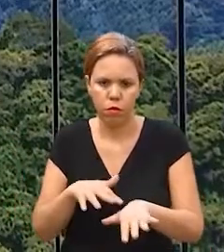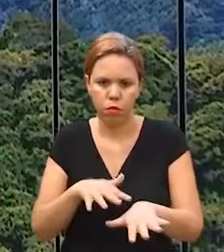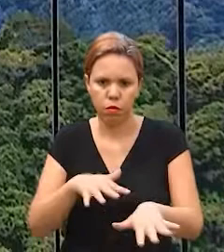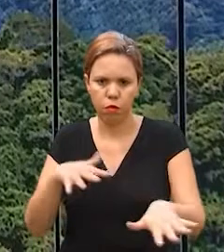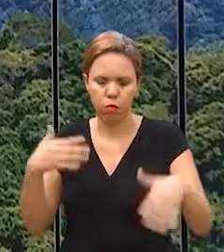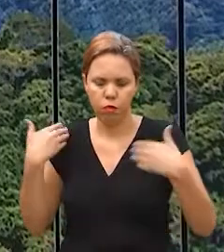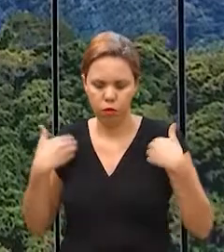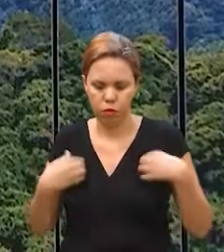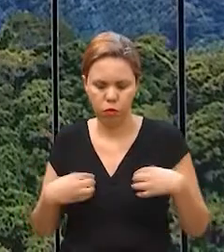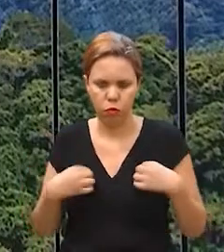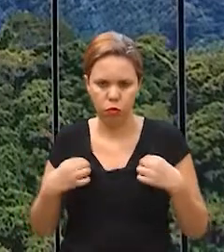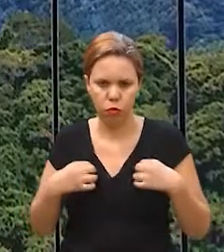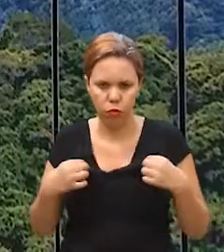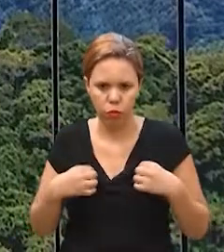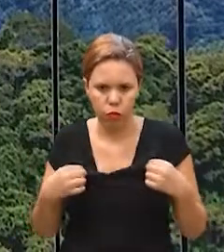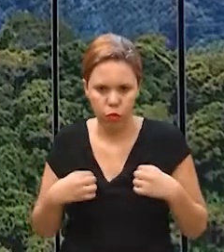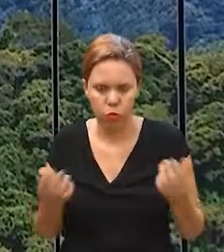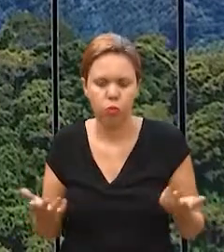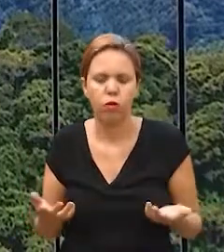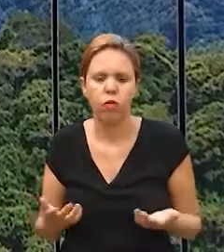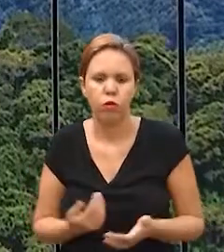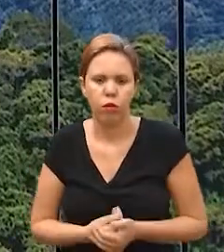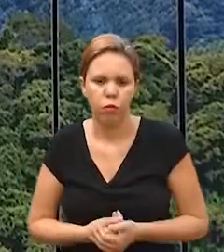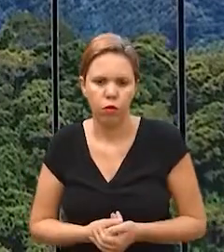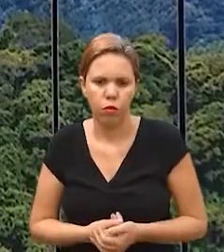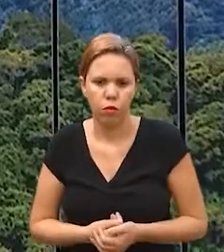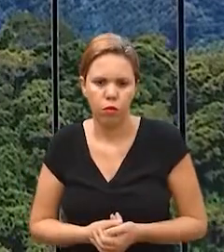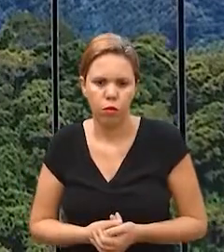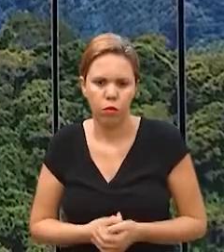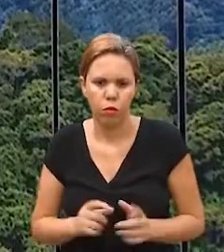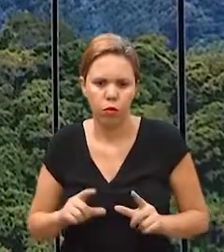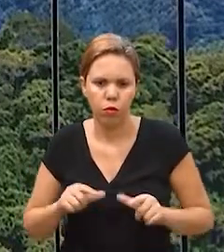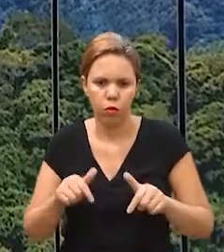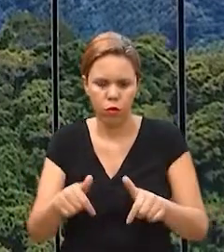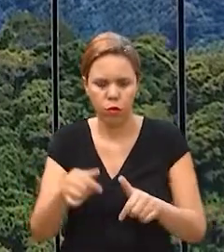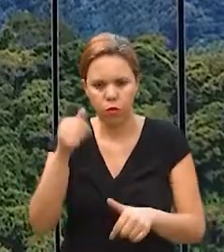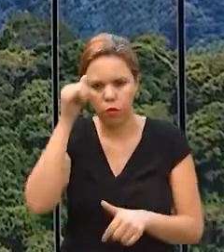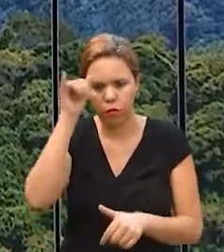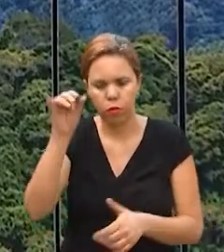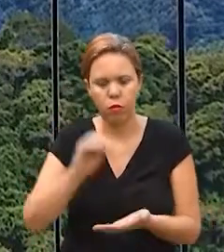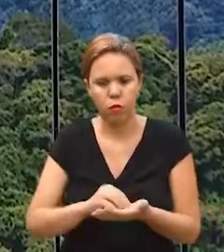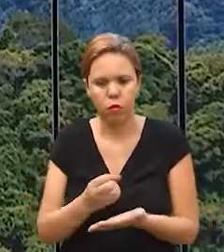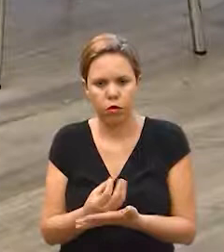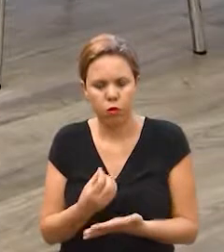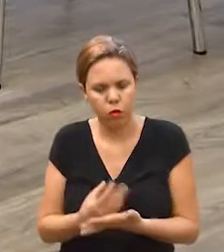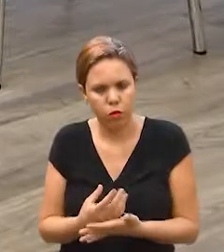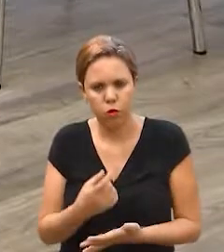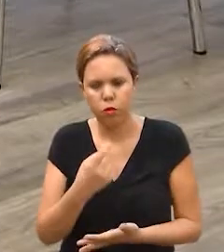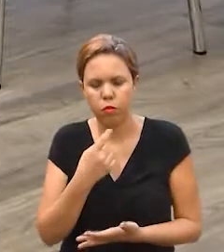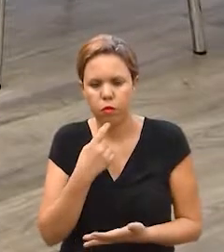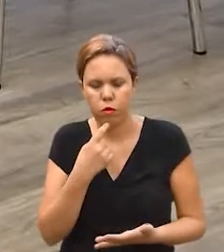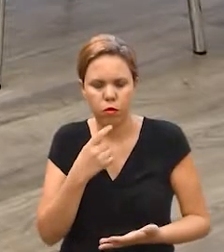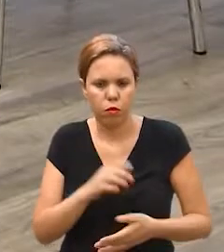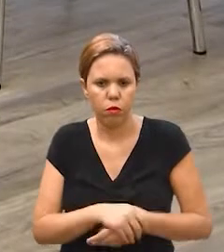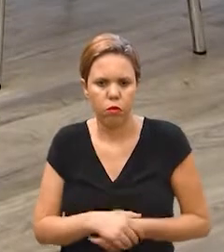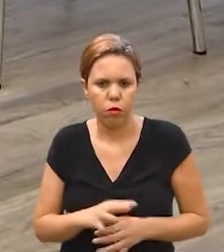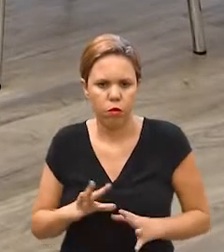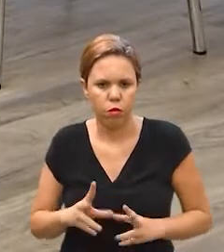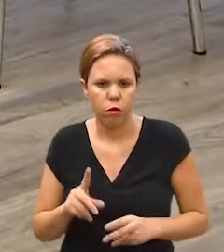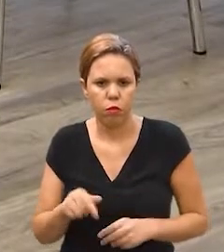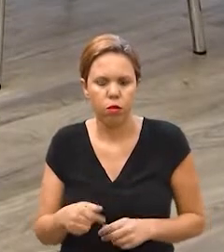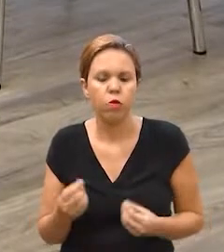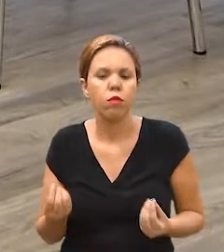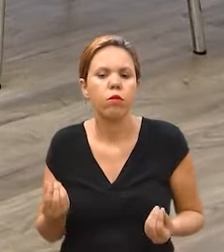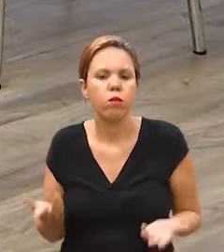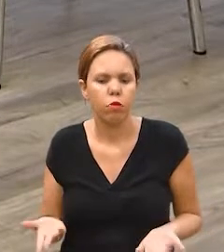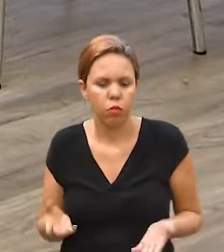uniformizadas, com camisetas, em prol da erradicação do analfabetismo de Campinas. Tudo isso para quê?